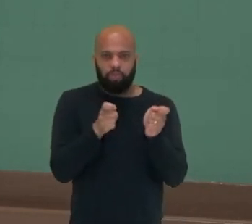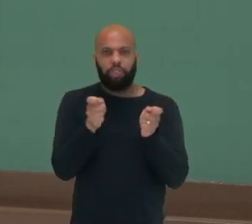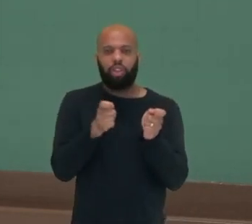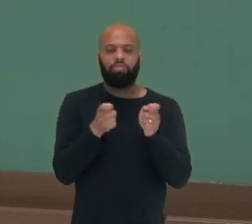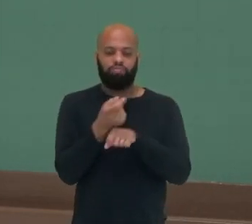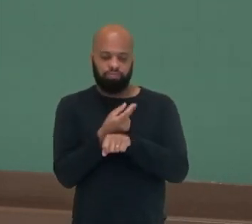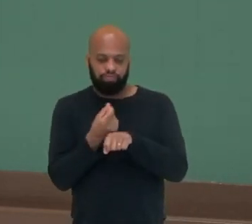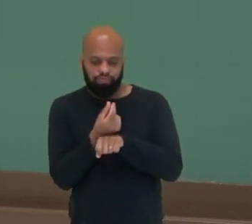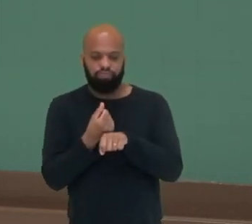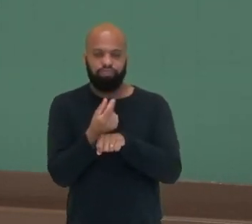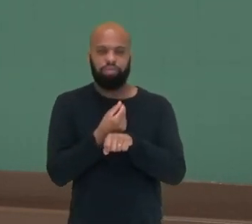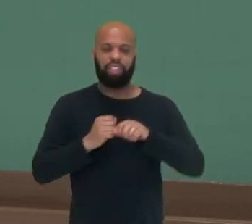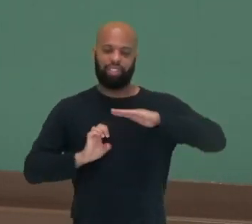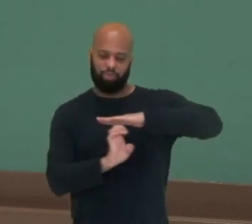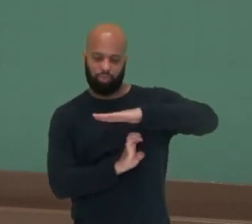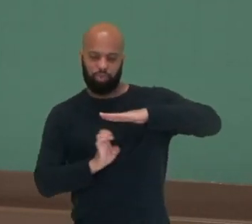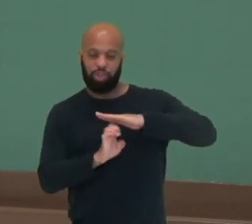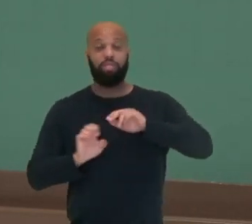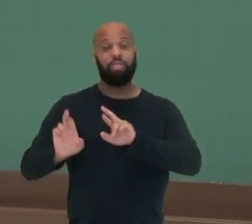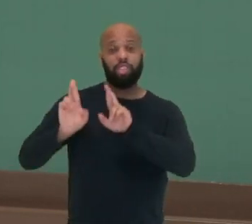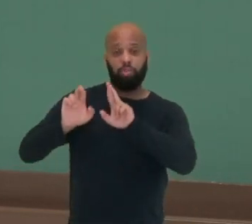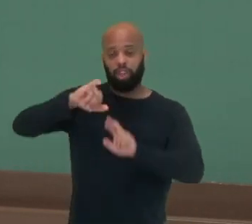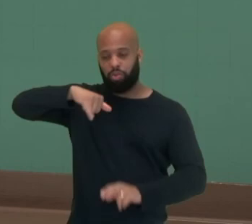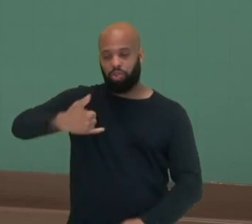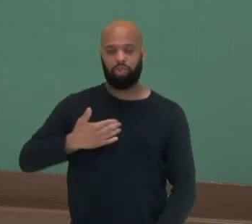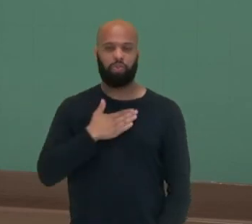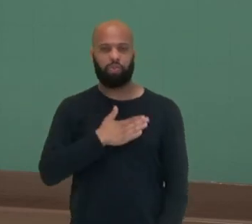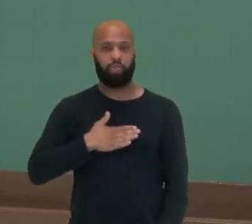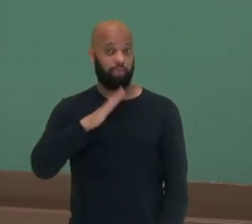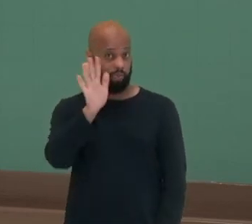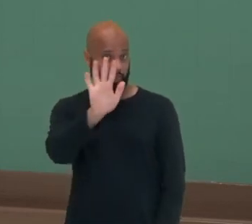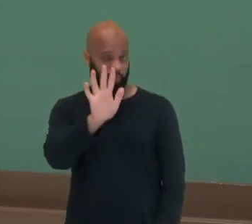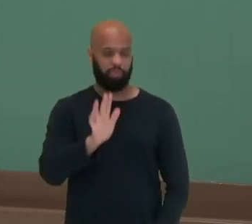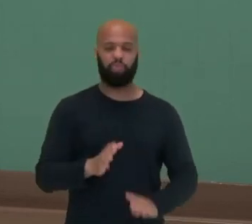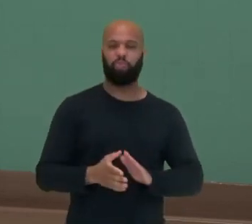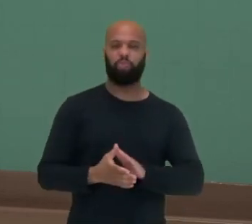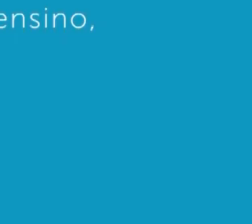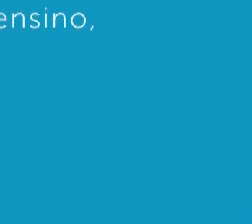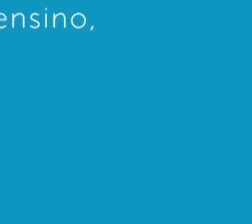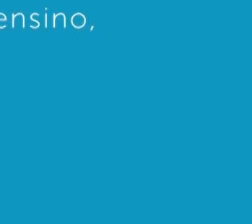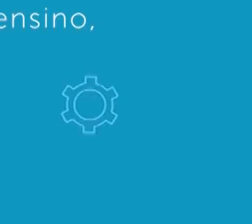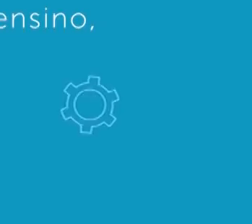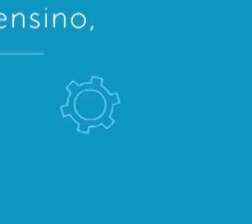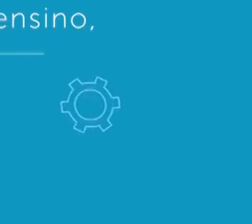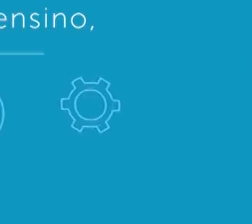orçamentário de uma empresa. Espero que vocês tenham gostado e até breve, pessoal.